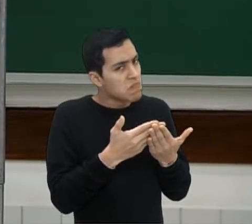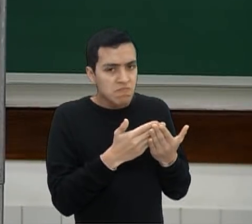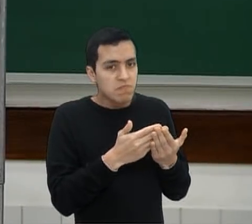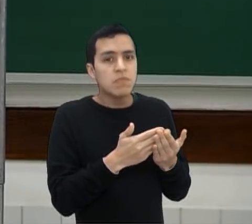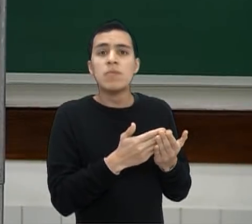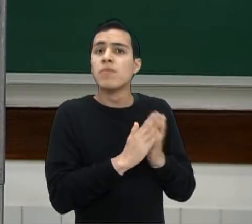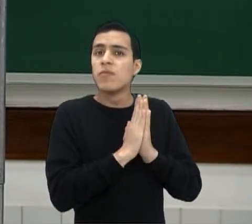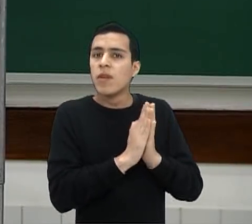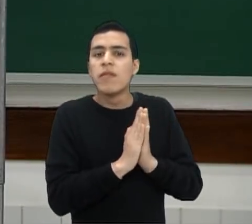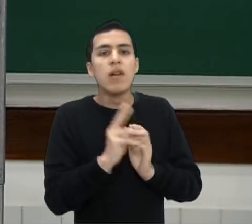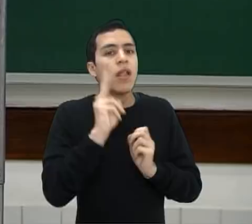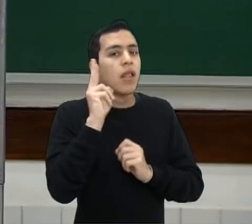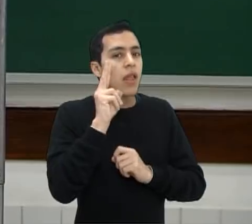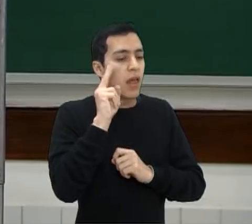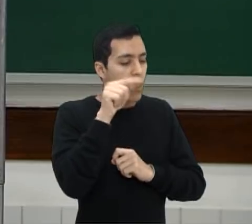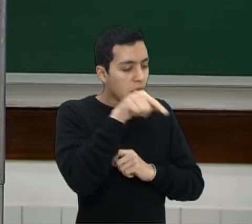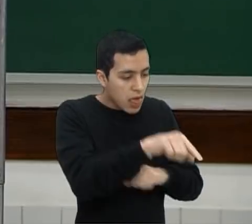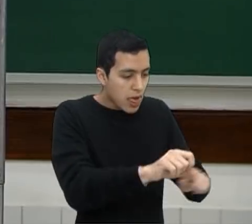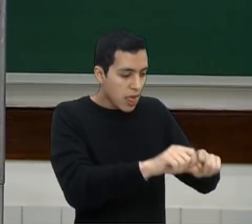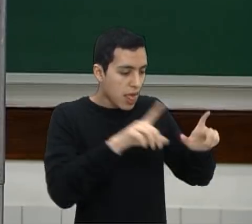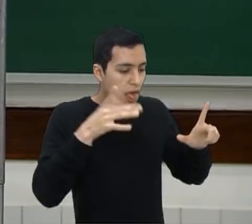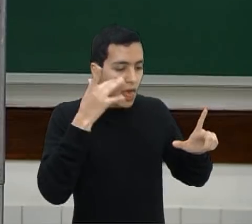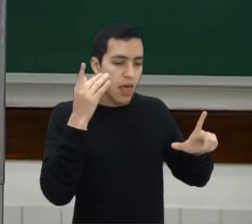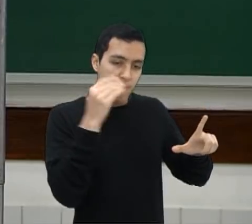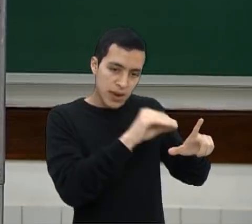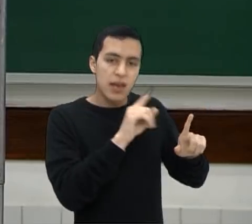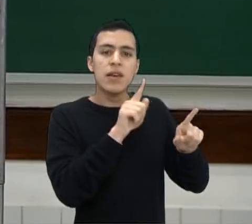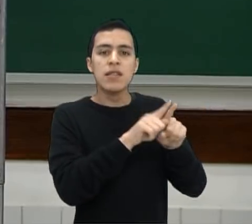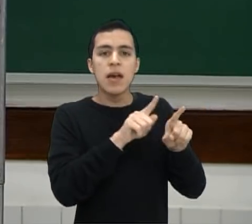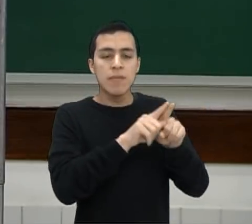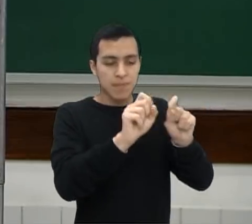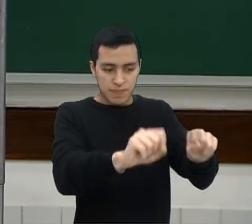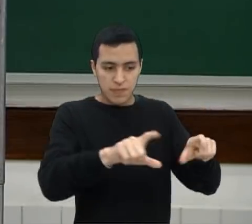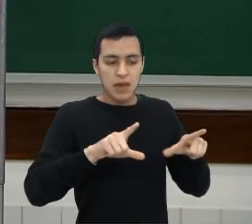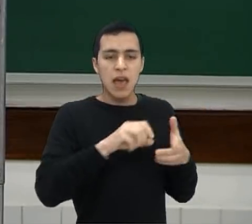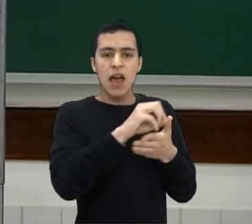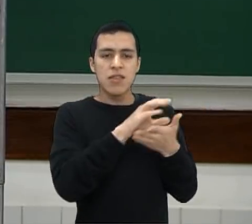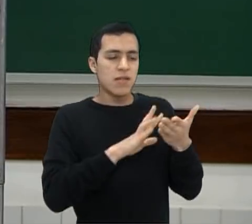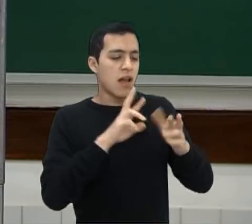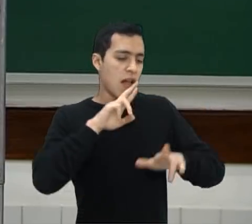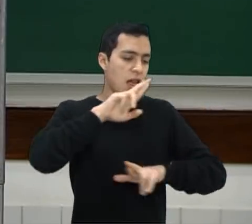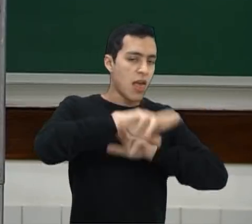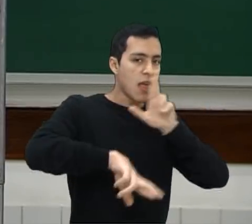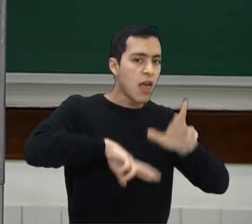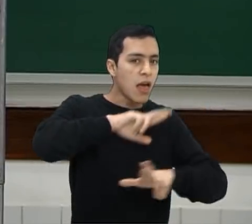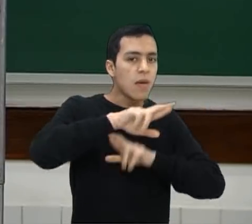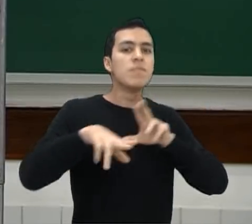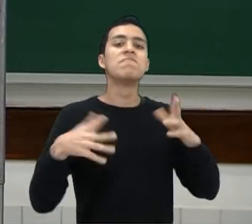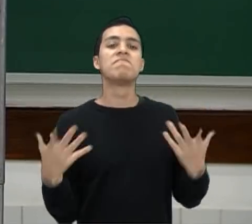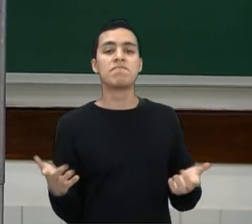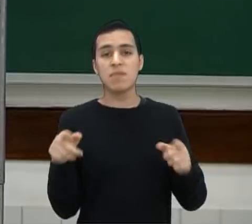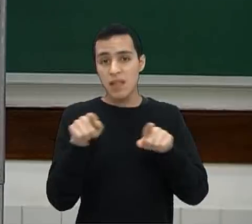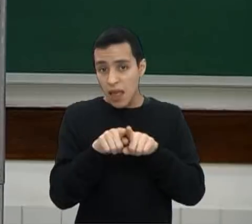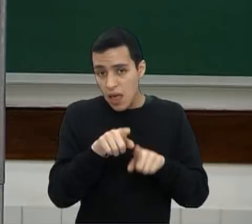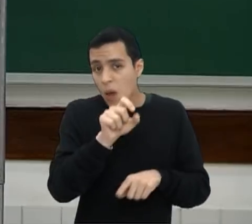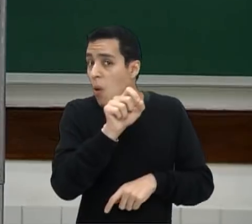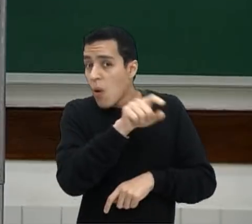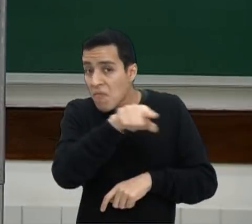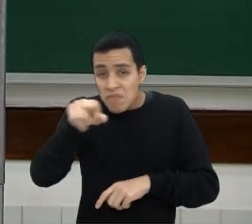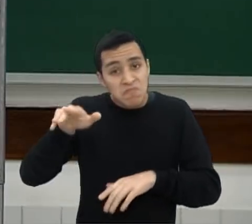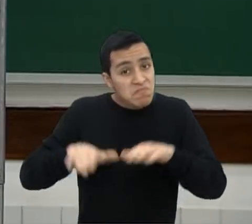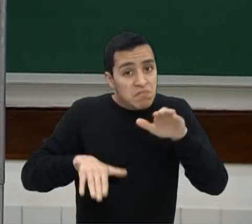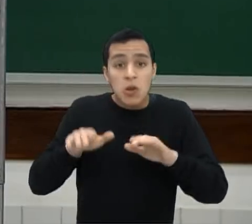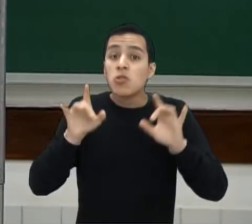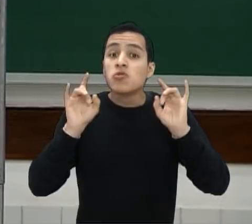link para validar a presença de vocês e fazer as atividades, obviamente. Também os alunos que estão apenas assistindo